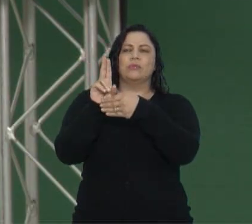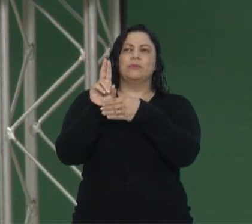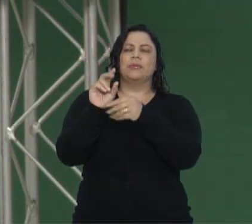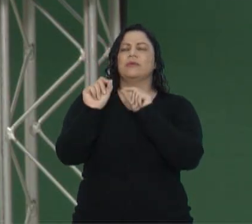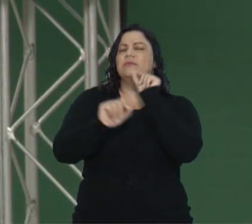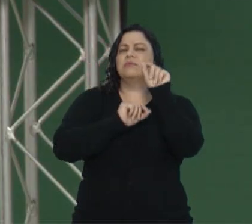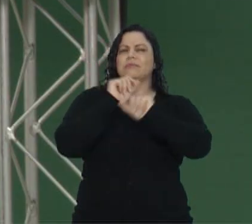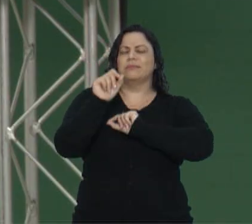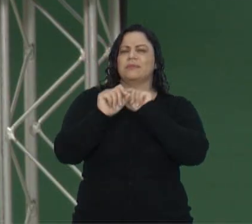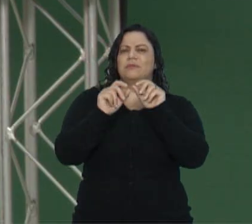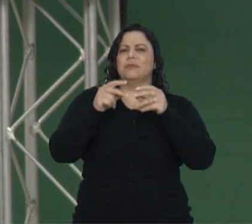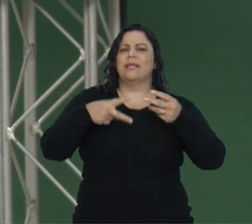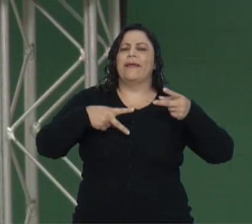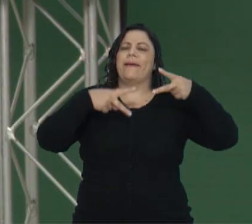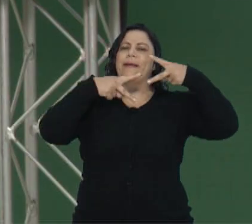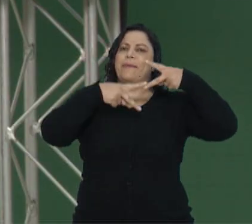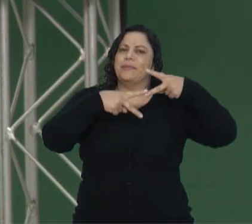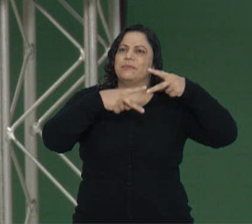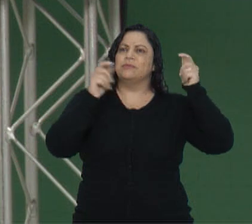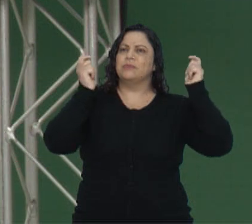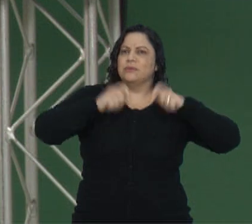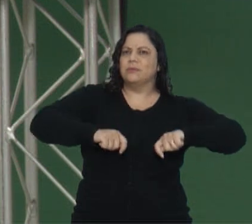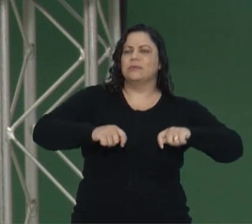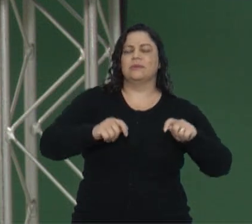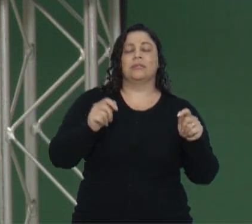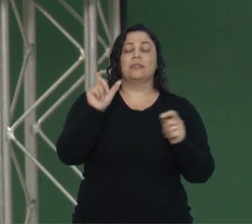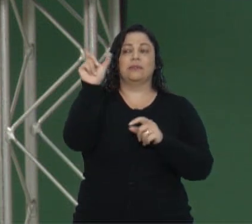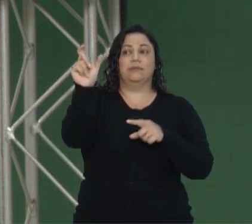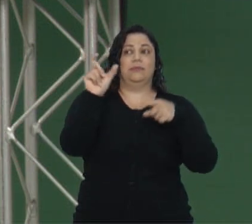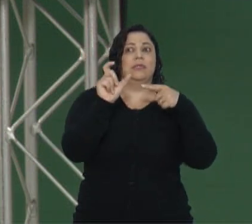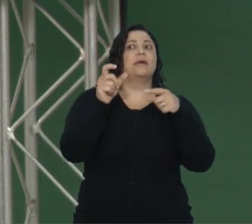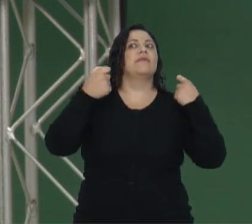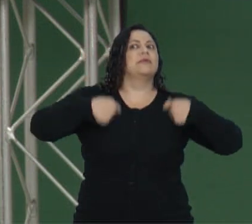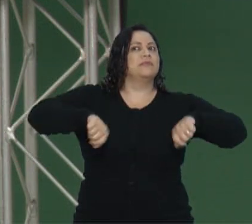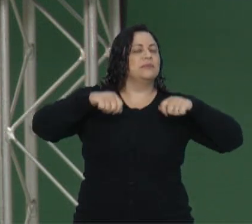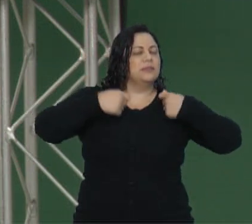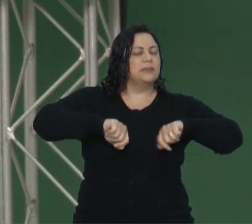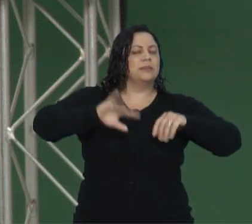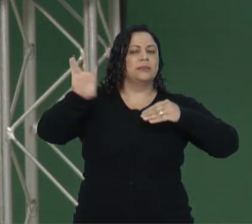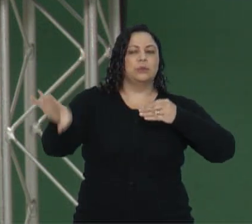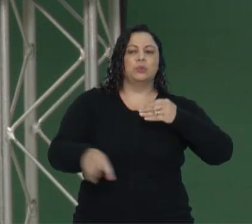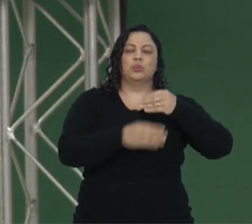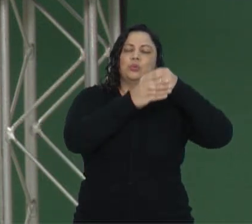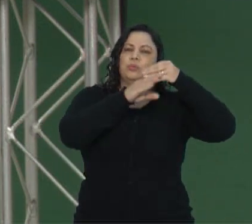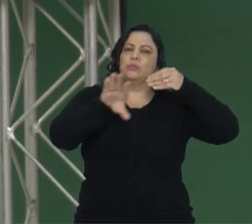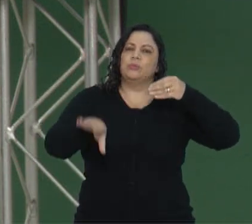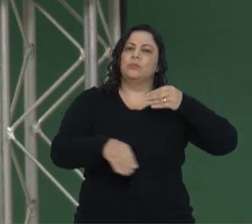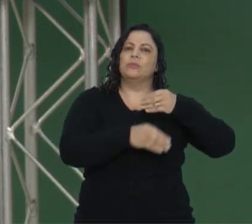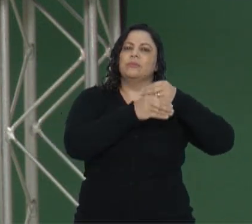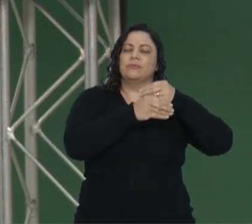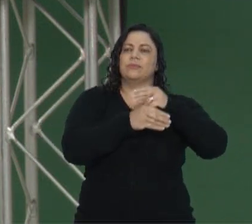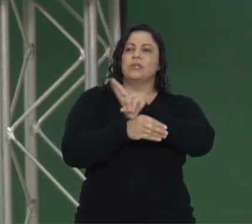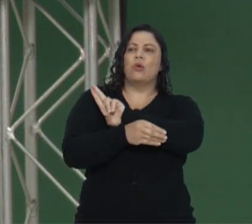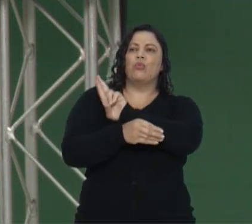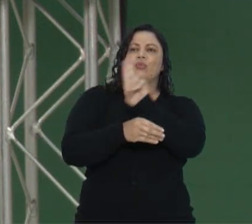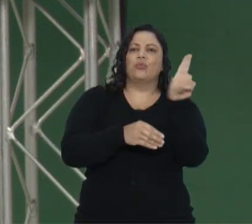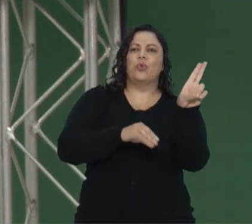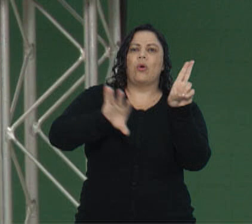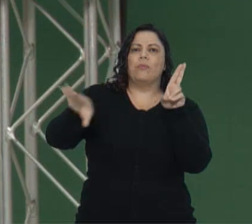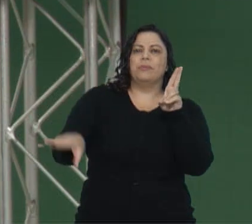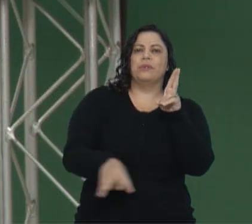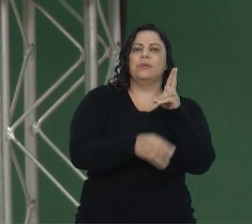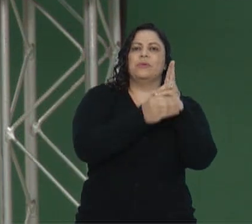dizendo? Usei a palavra precisa de um complemento. Que complemento é esse? Na regência nominal,